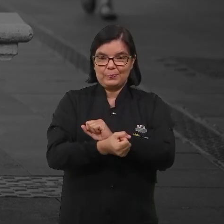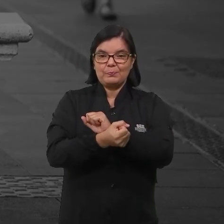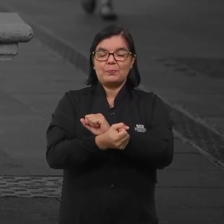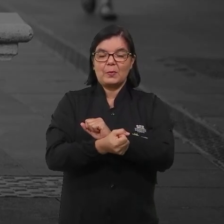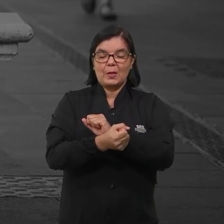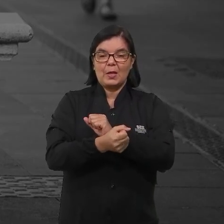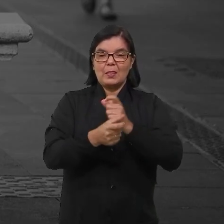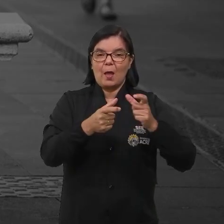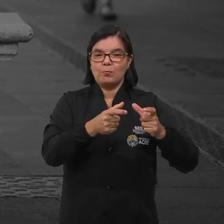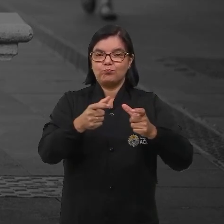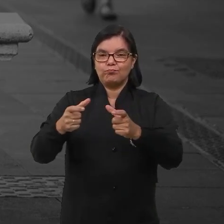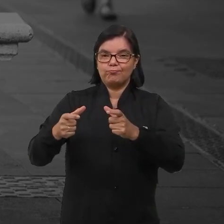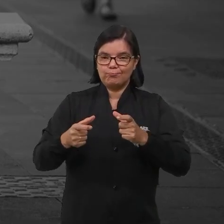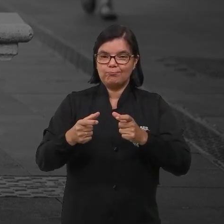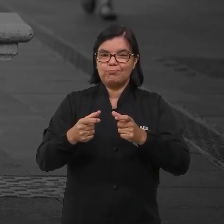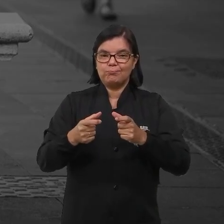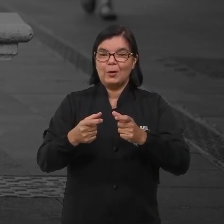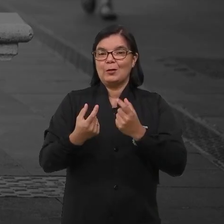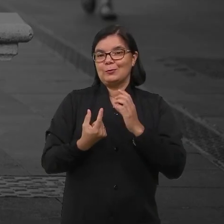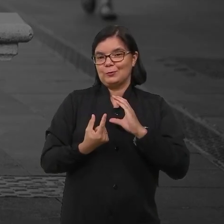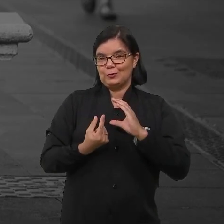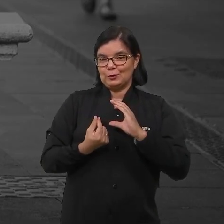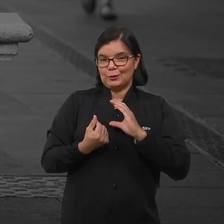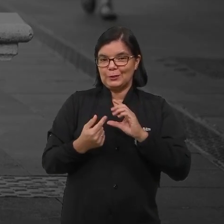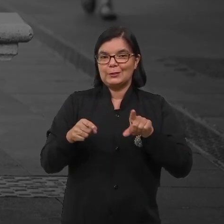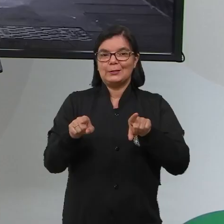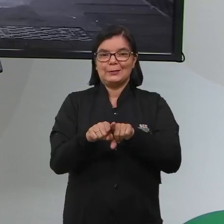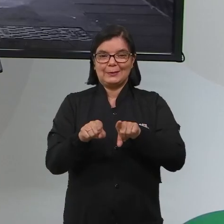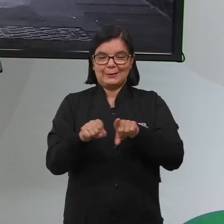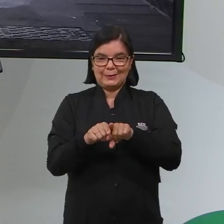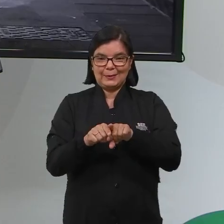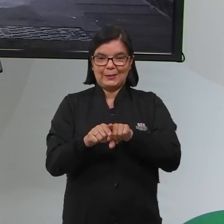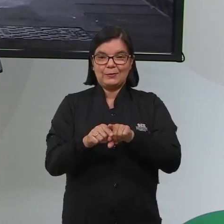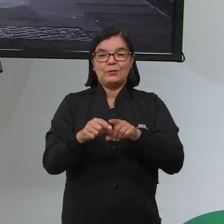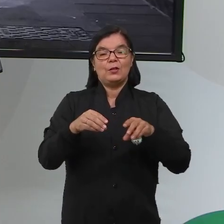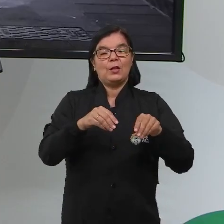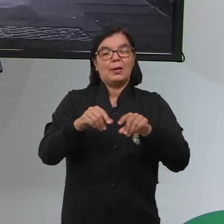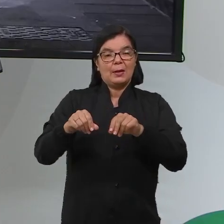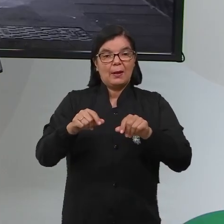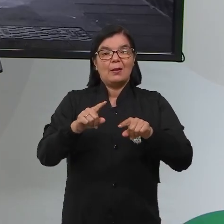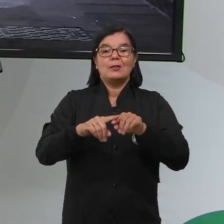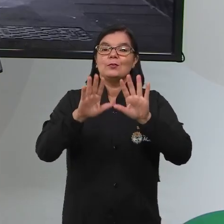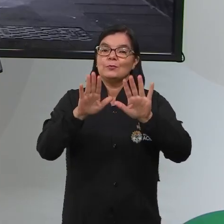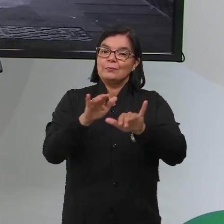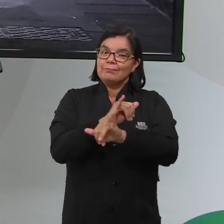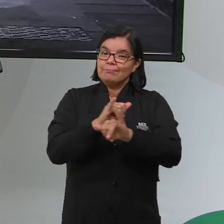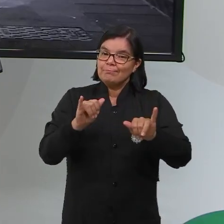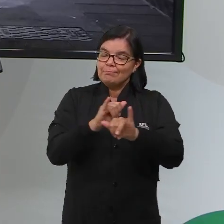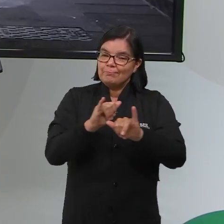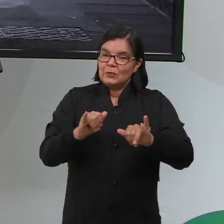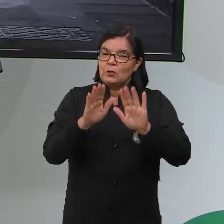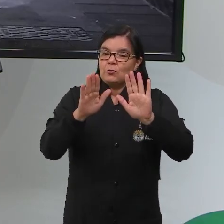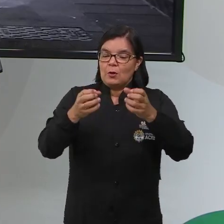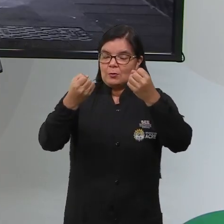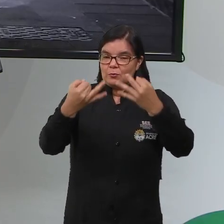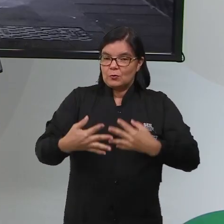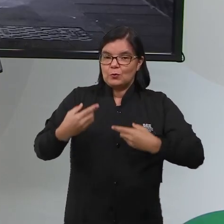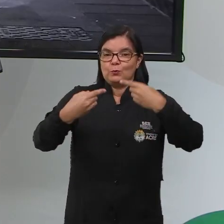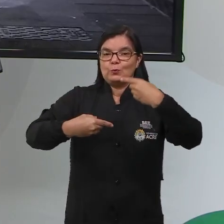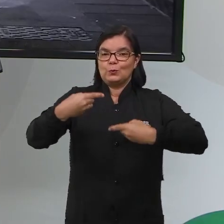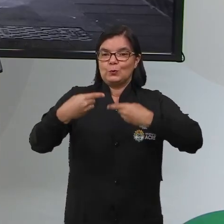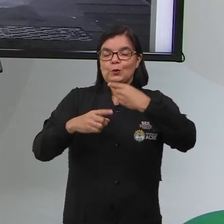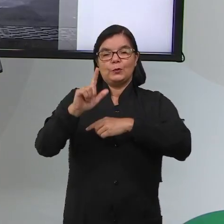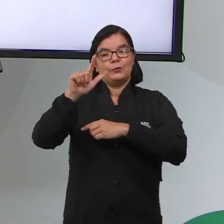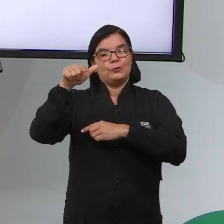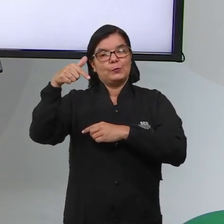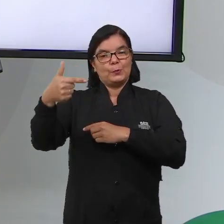má distribuição de renda. Inclusive essa informação ela já foi tratada ao longo de